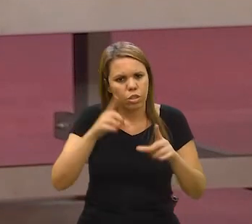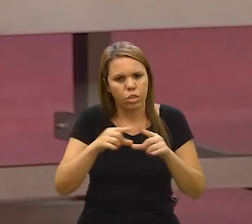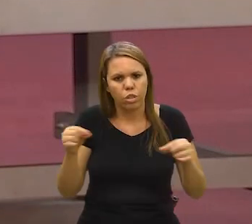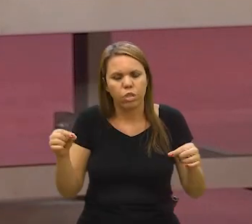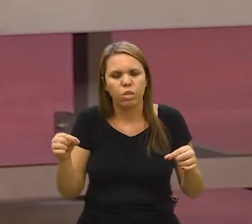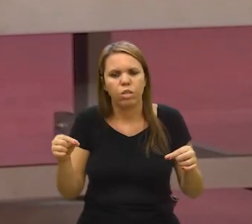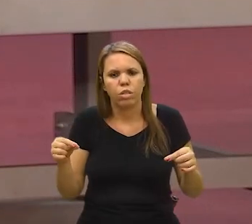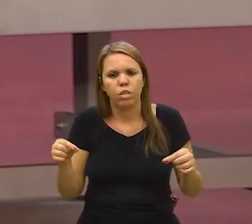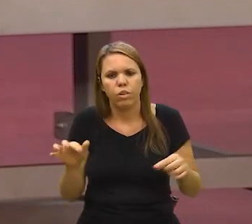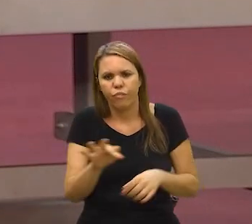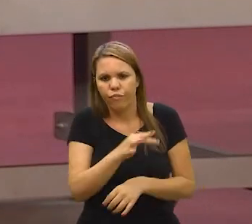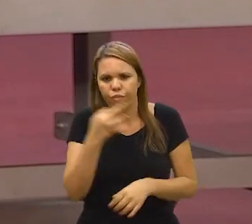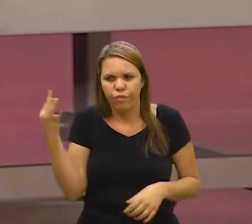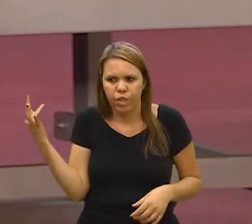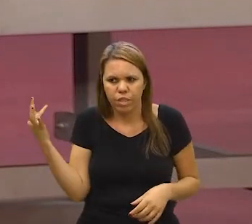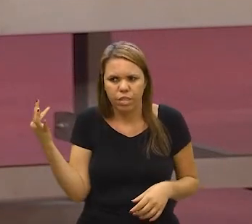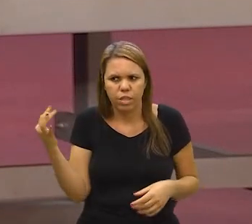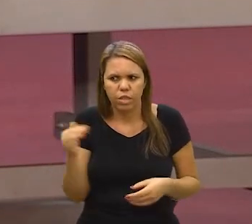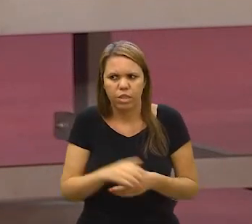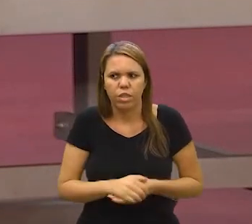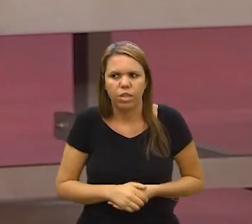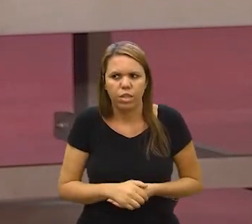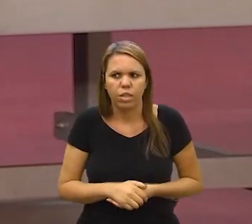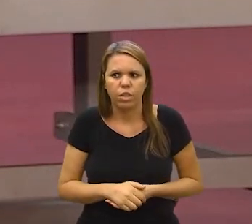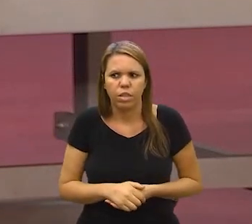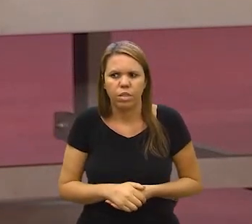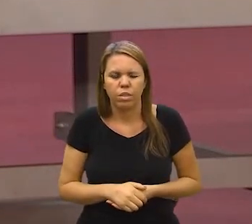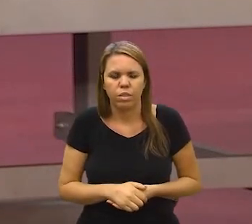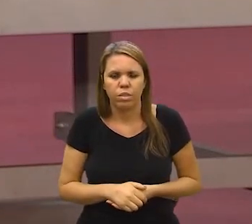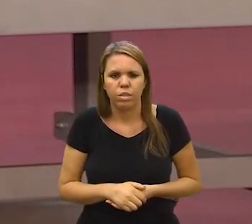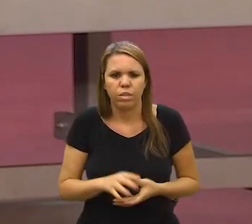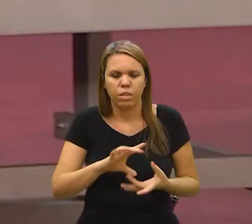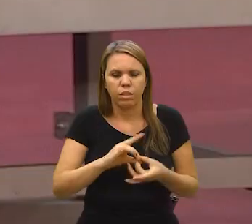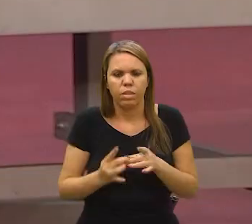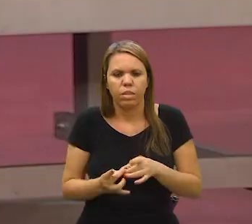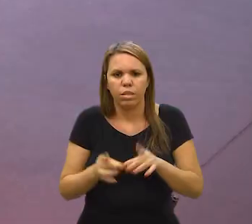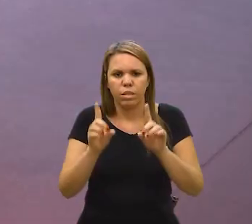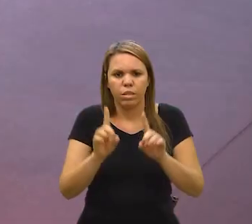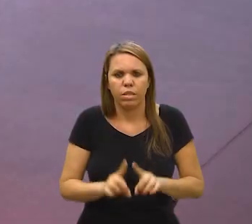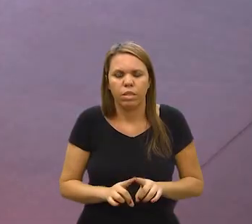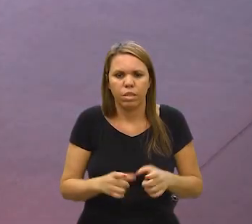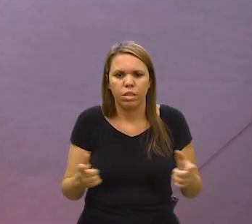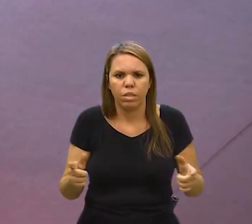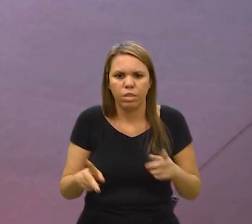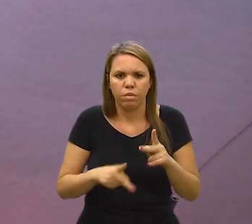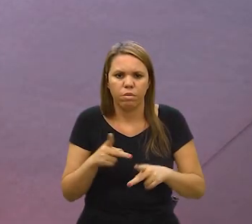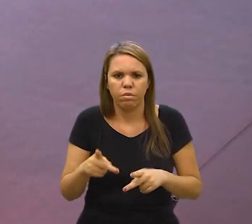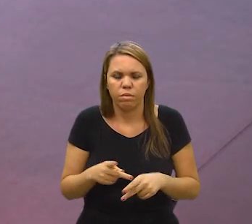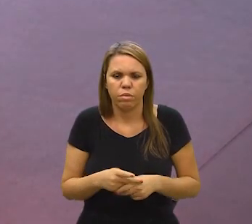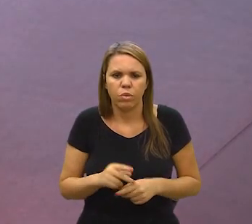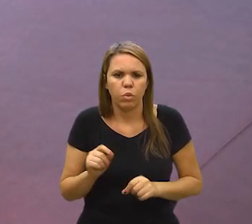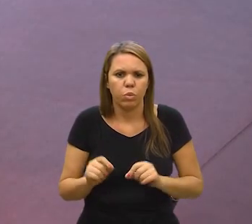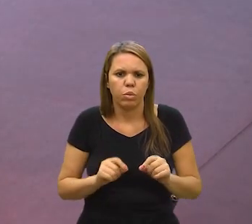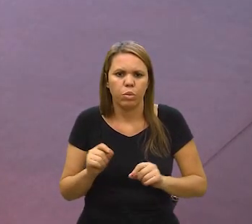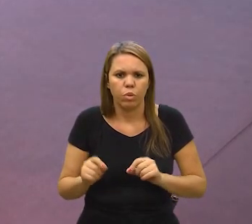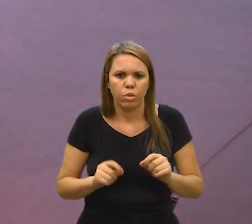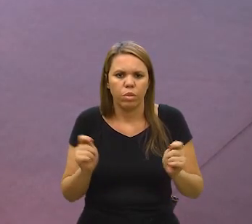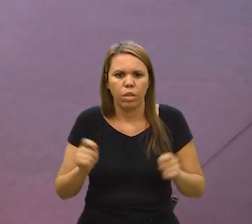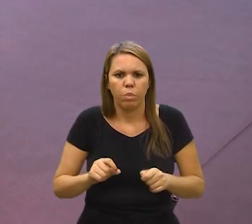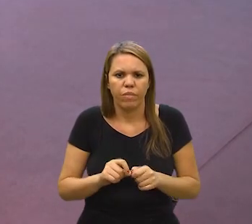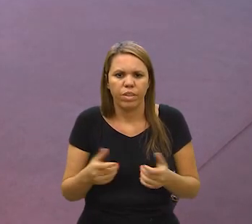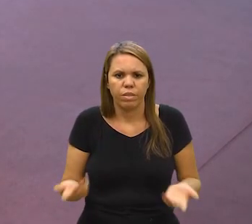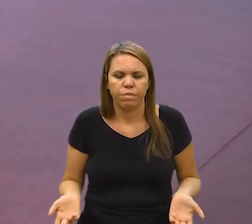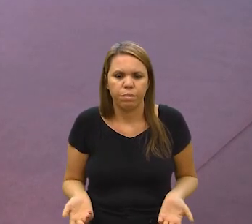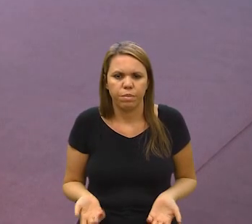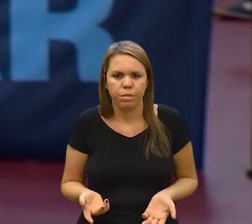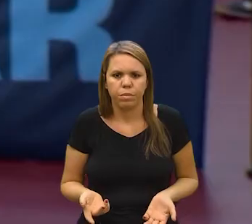esporte, francês também muito bom. No Paralímpico é uma gama muito grande de atletas, mas vamos ver o que